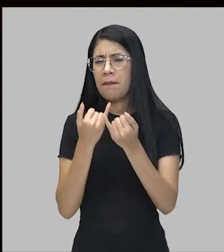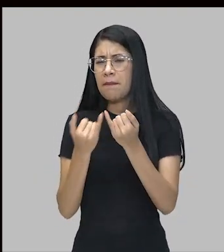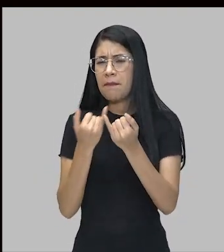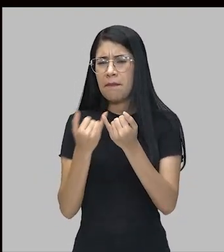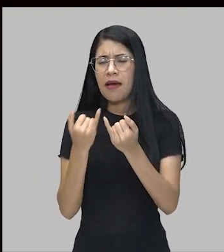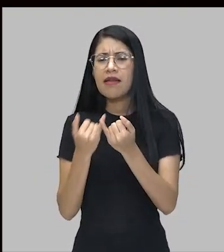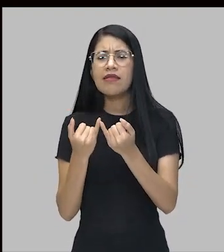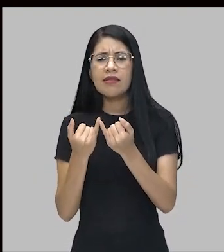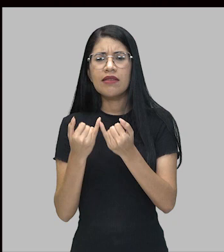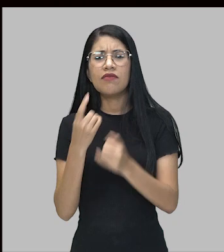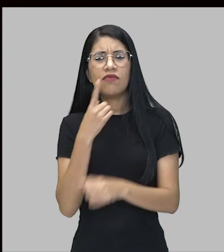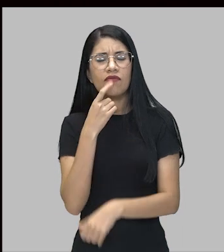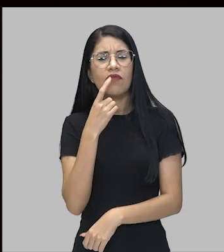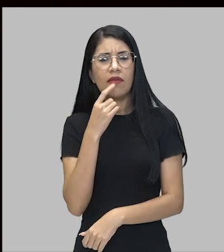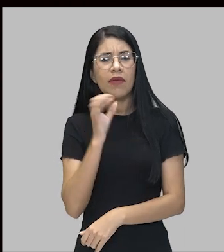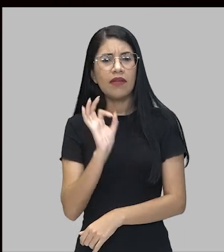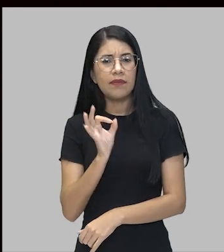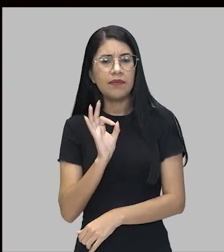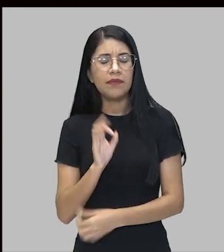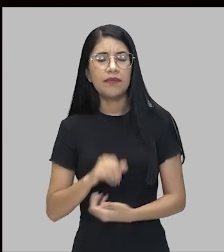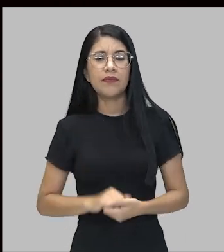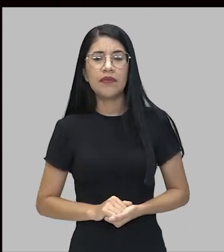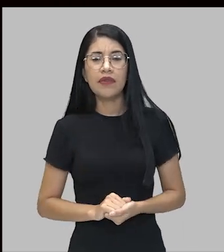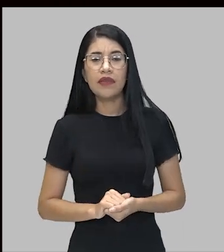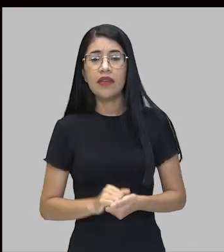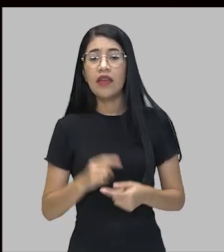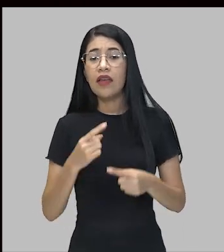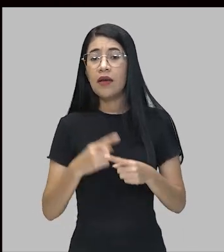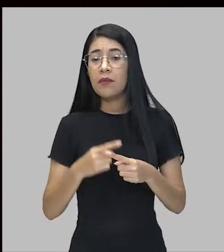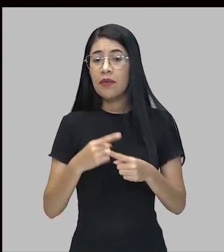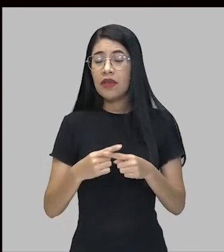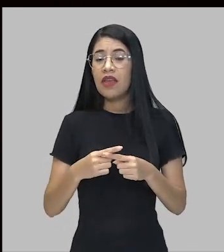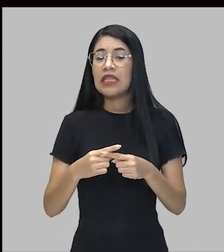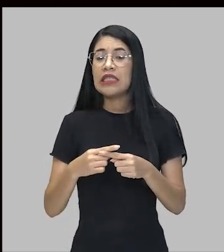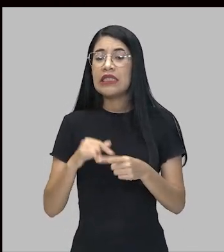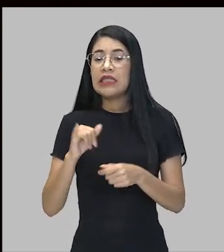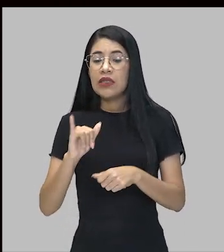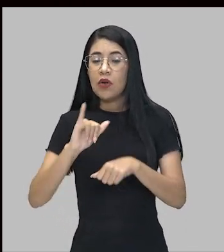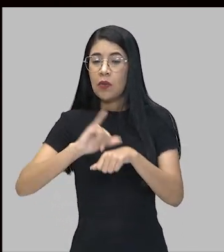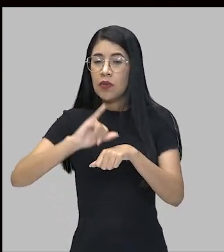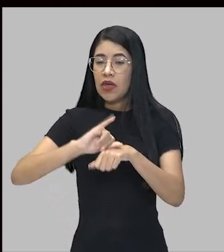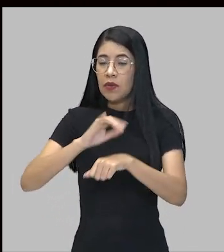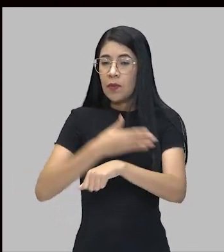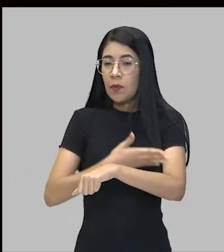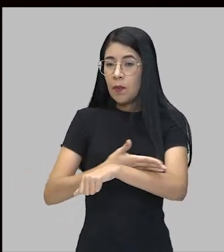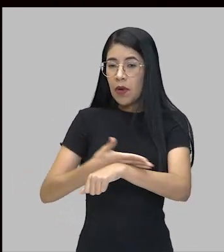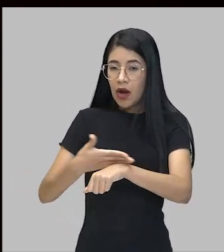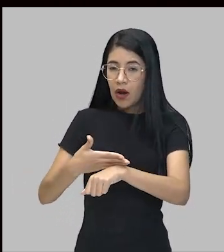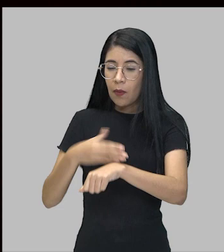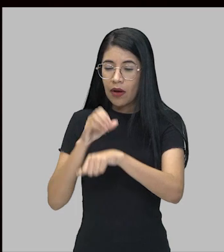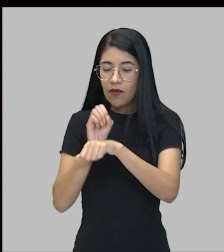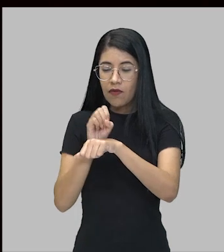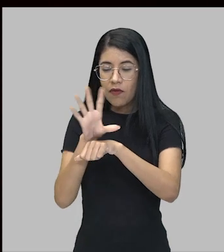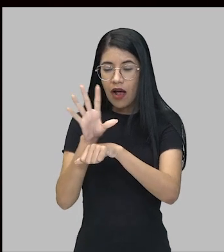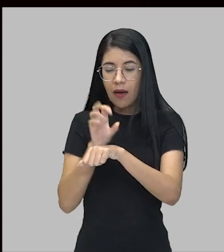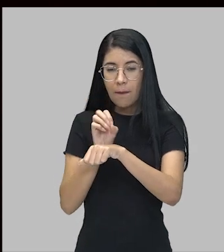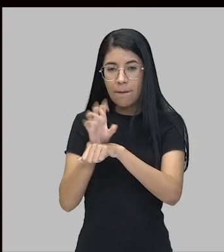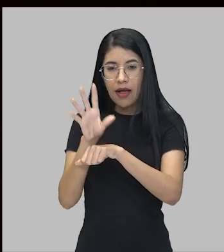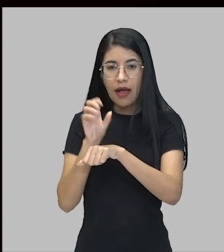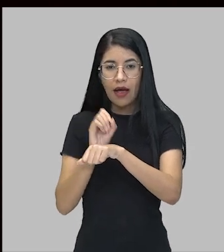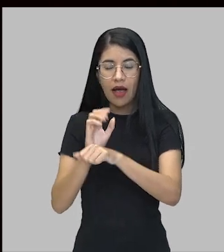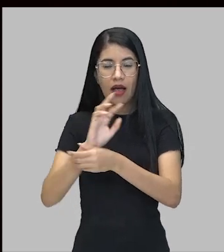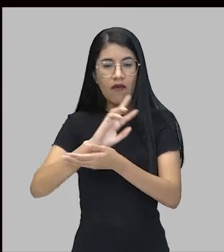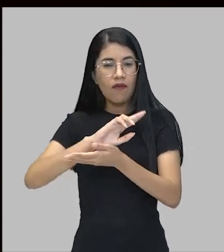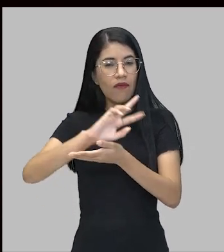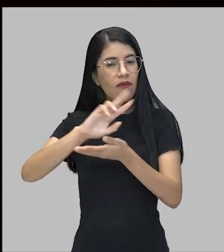cartão vermelho, não é verdade? Isso porque um objeto, quando ele é branco, ele vai refletir todas as cores que